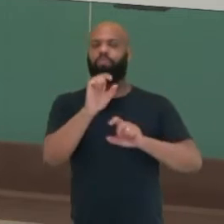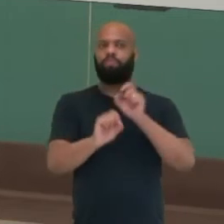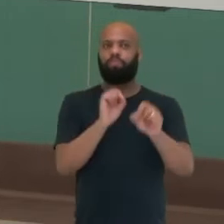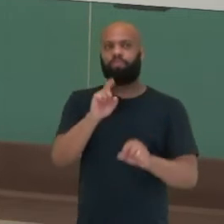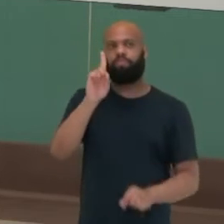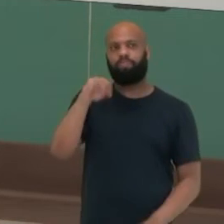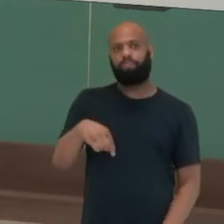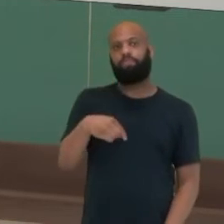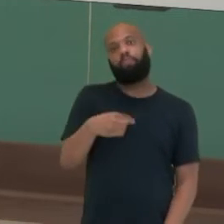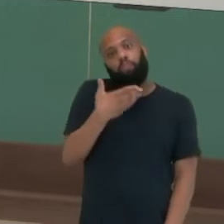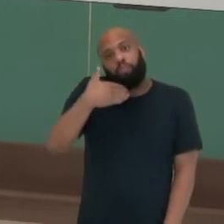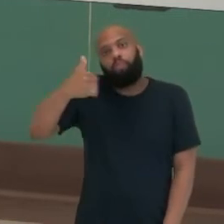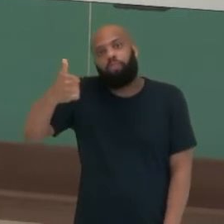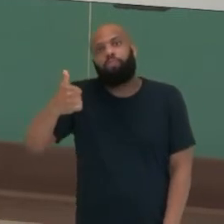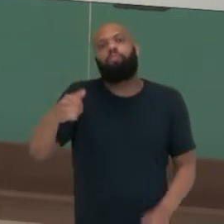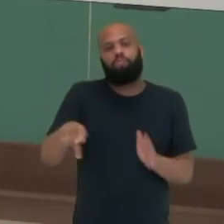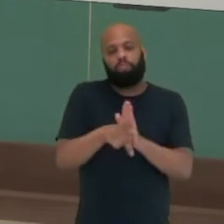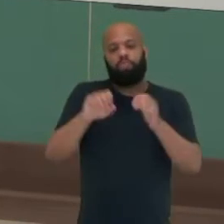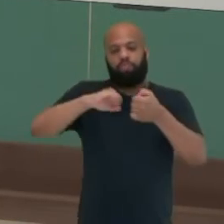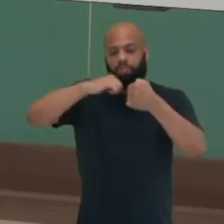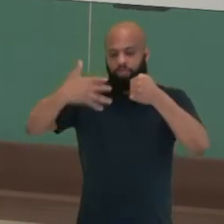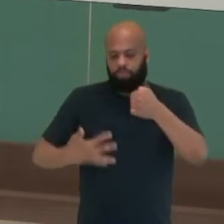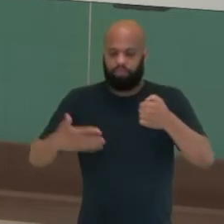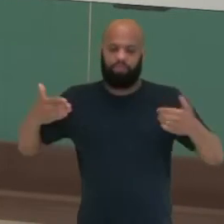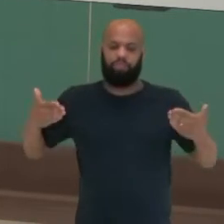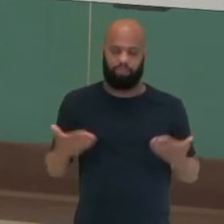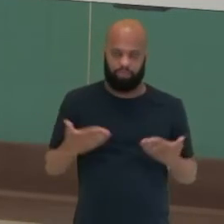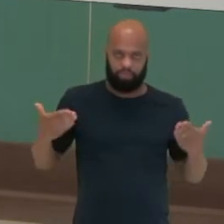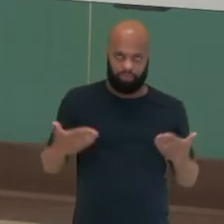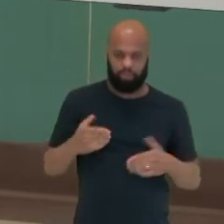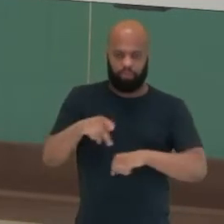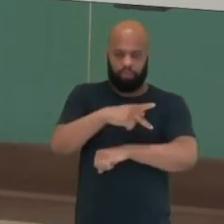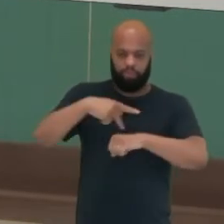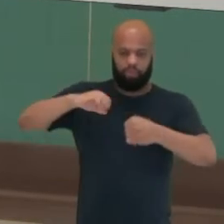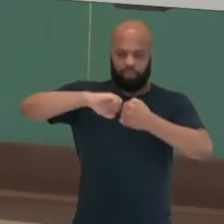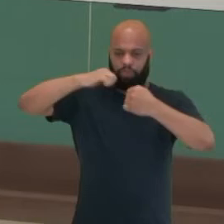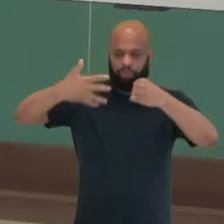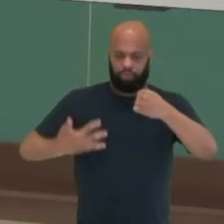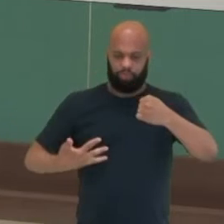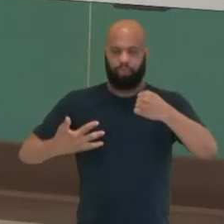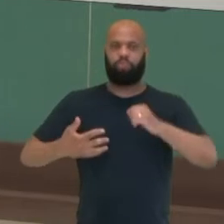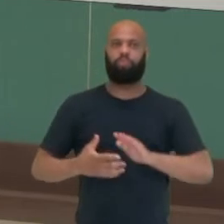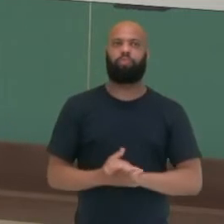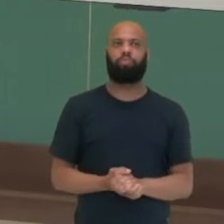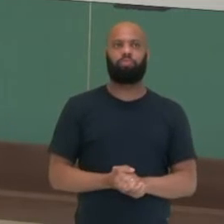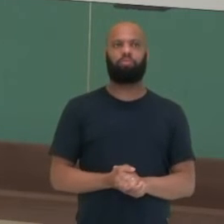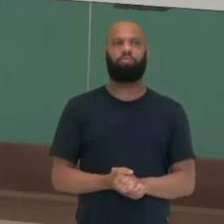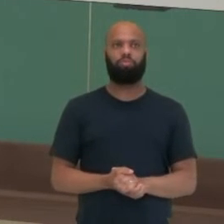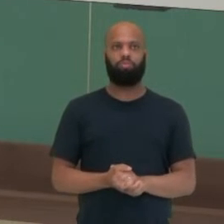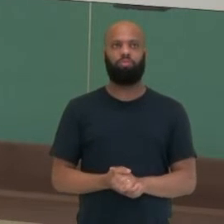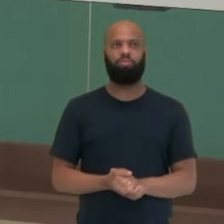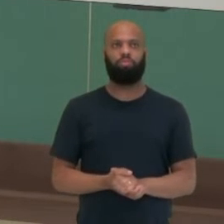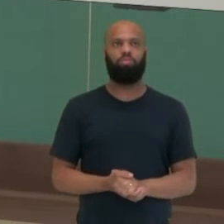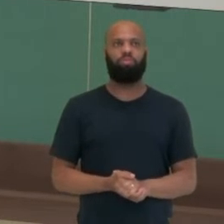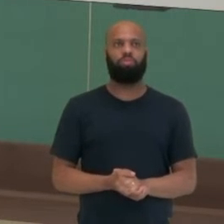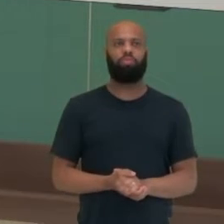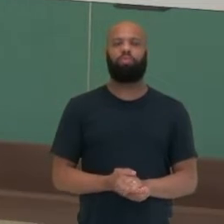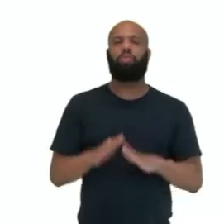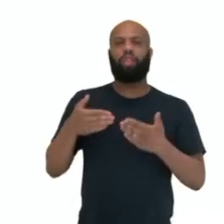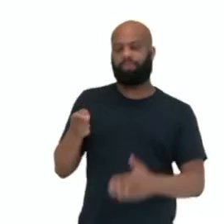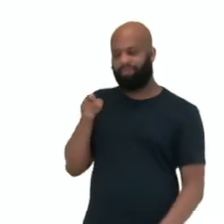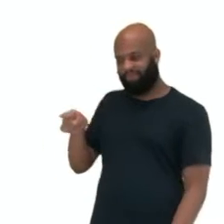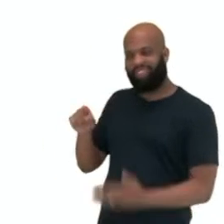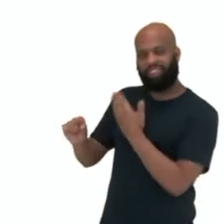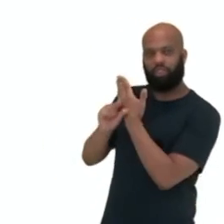um pressuposto das democracias modernas do Estado democrático de direito.